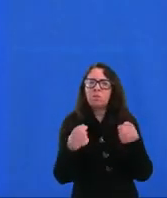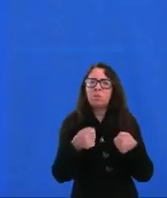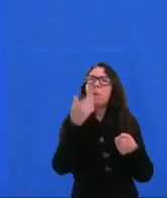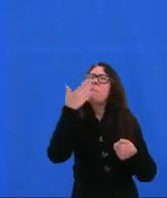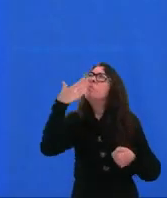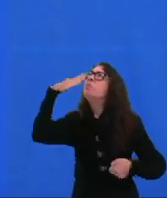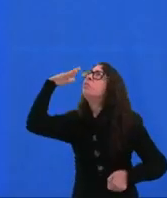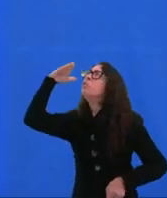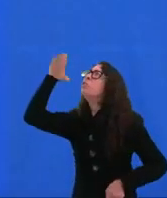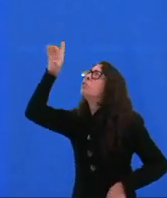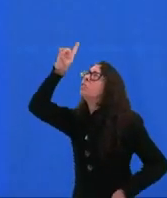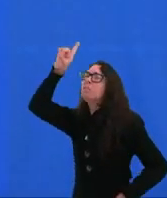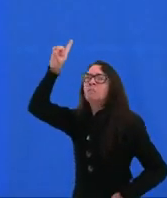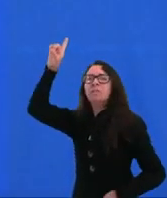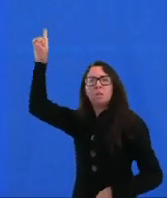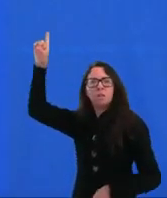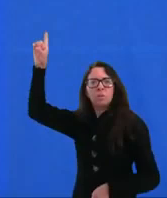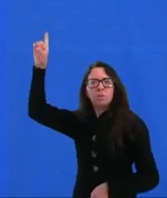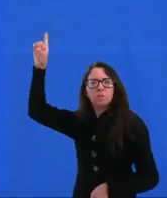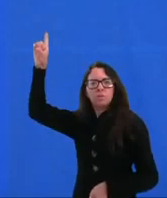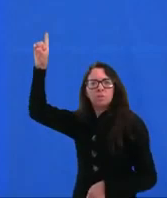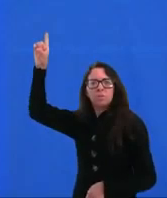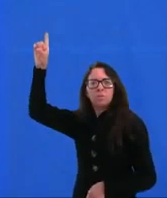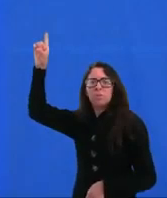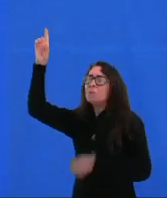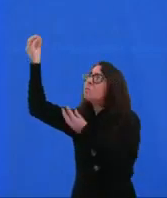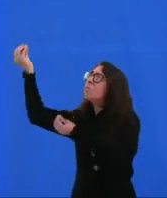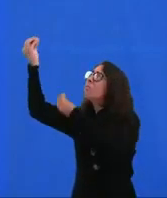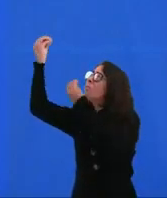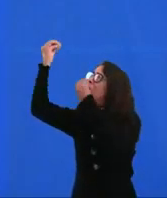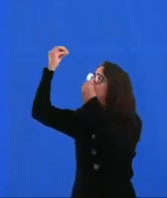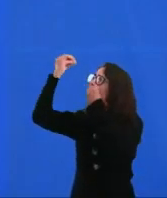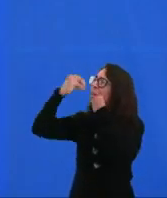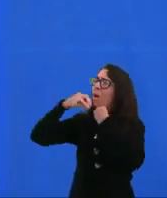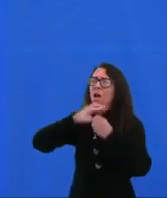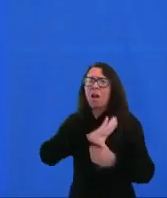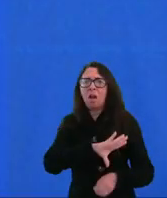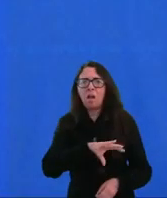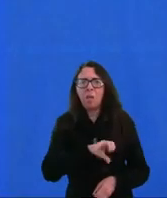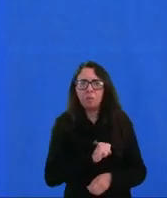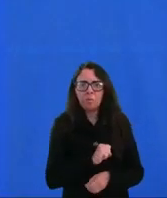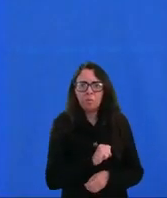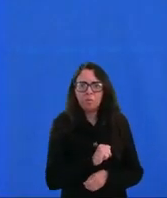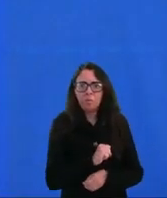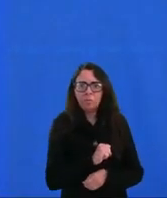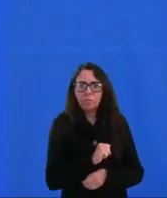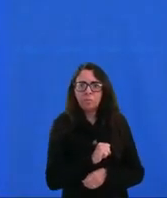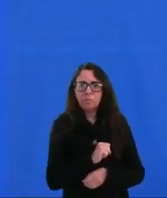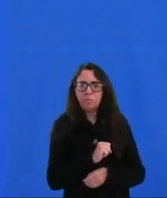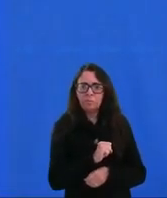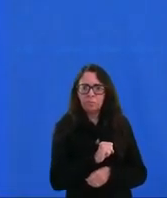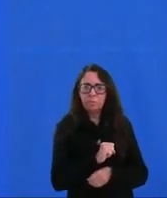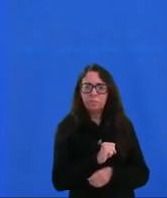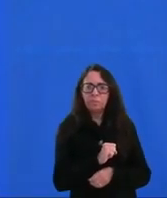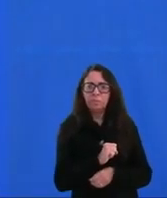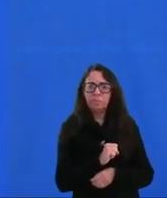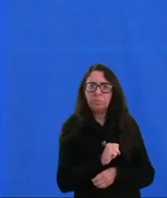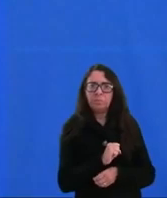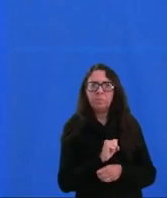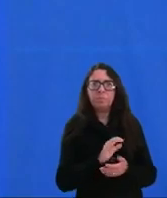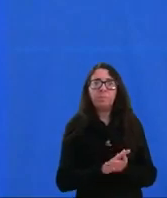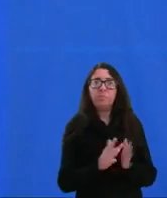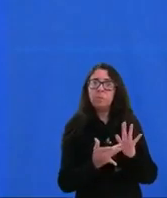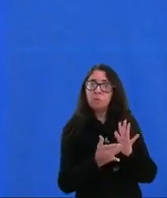capítulo de número 13, verso de número 35, diz assim: Nisto conhecerão todos que sois meus